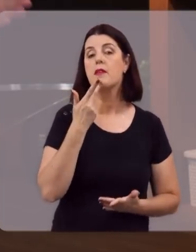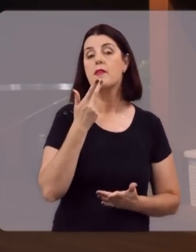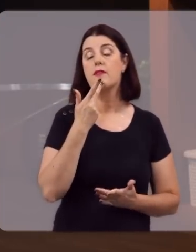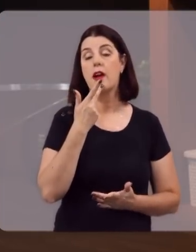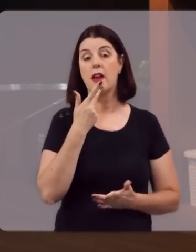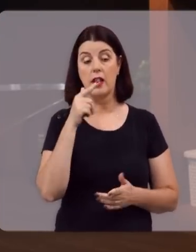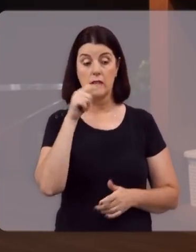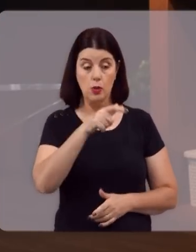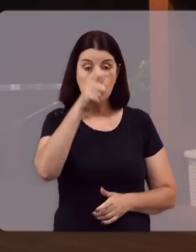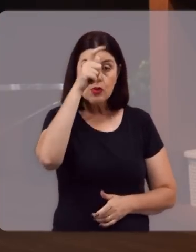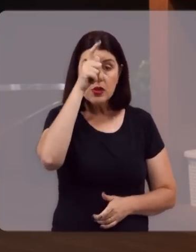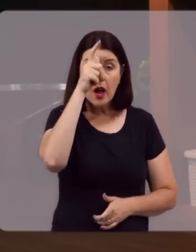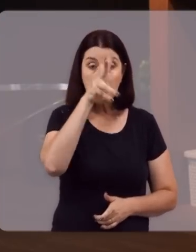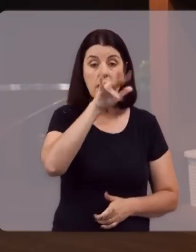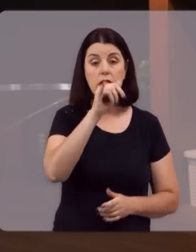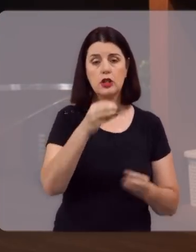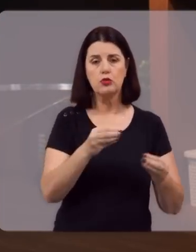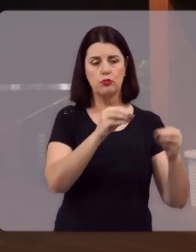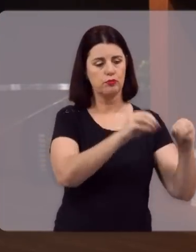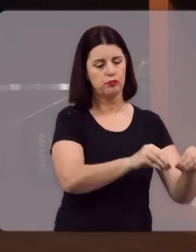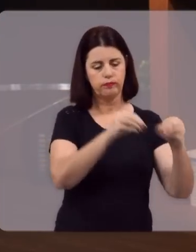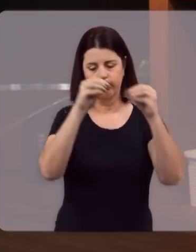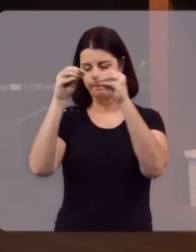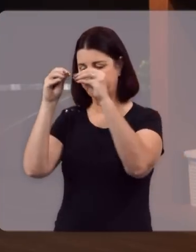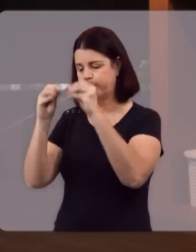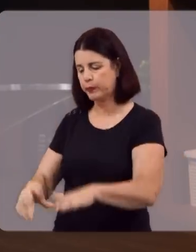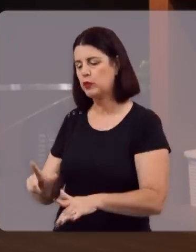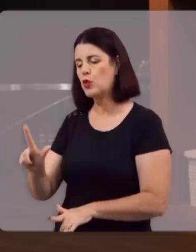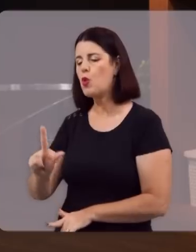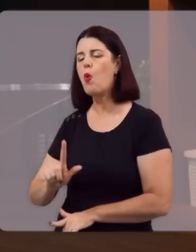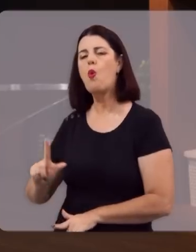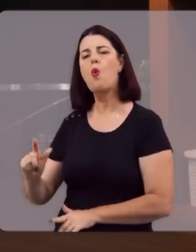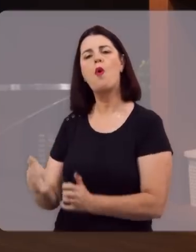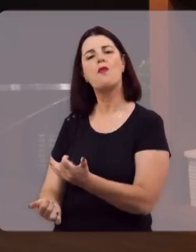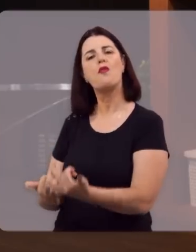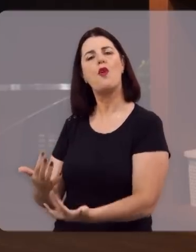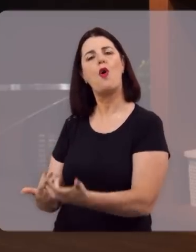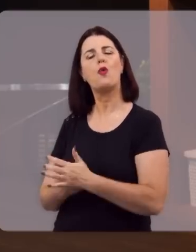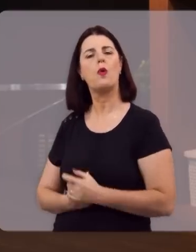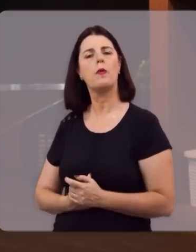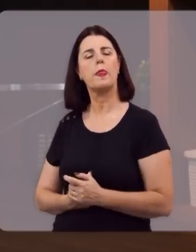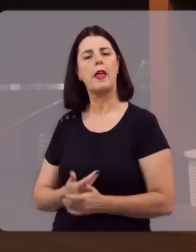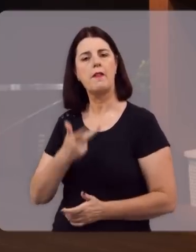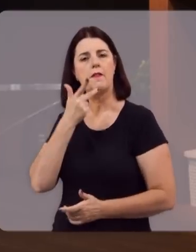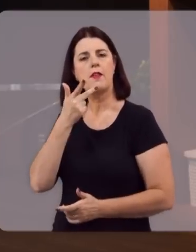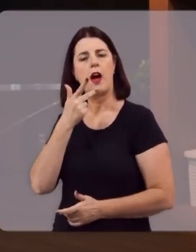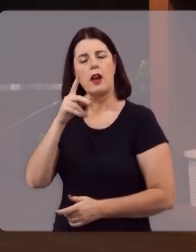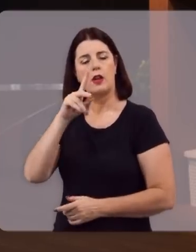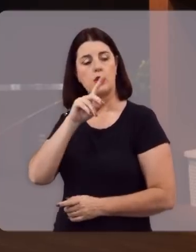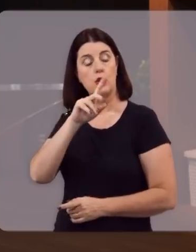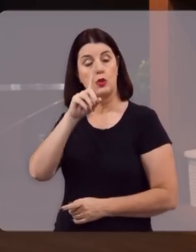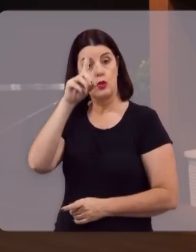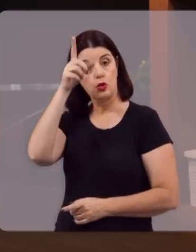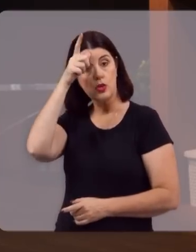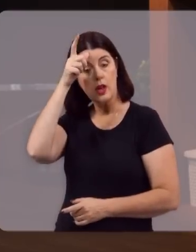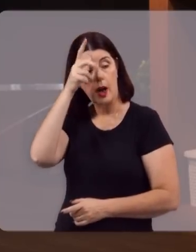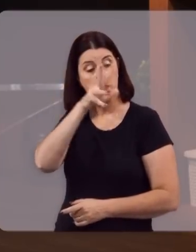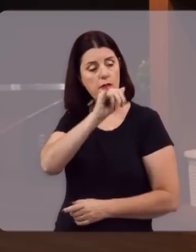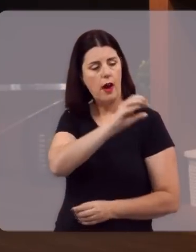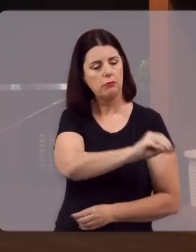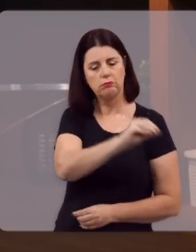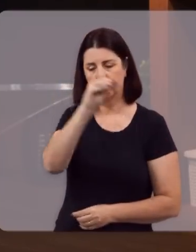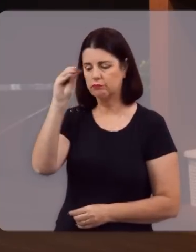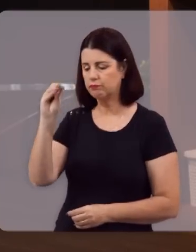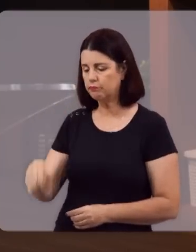lá em Apocalipse 19:10. Está escrito lá no capítulo 20, versículo 10, que o próprio diabo vai ser lançado no lago do